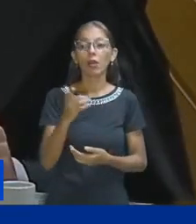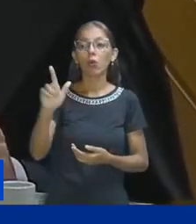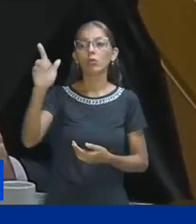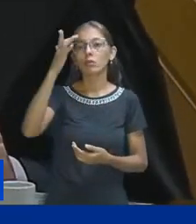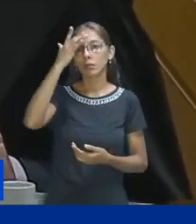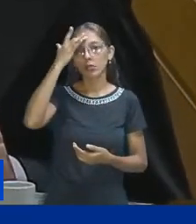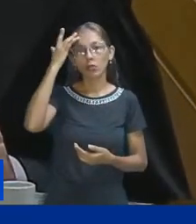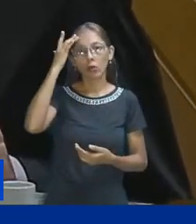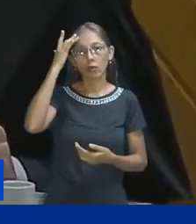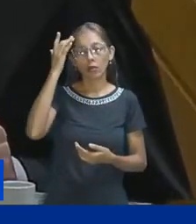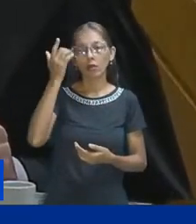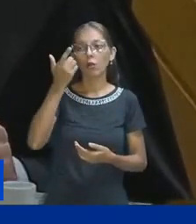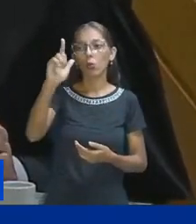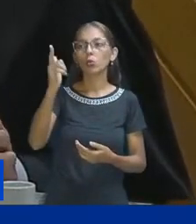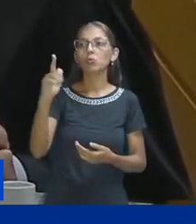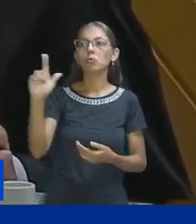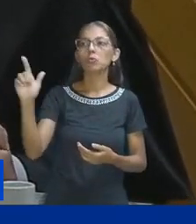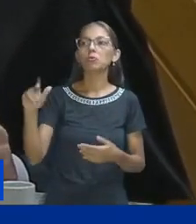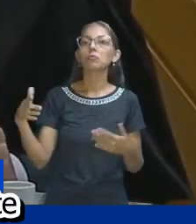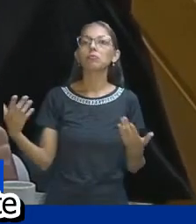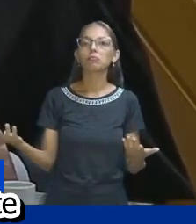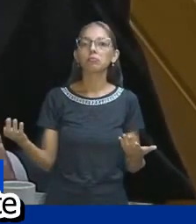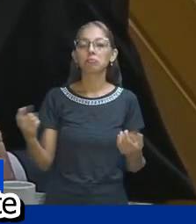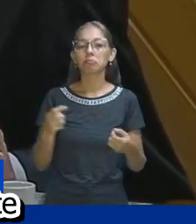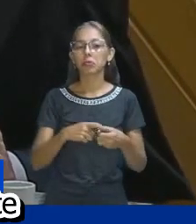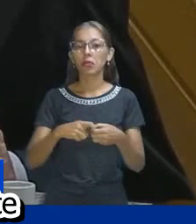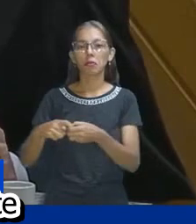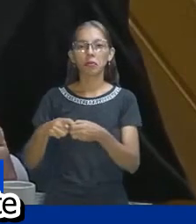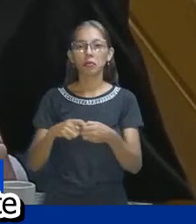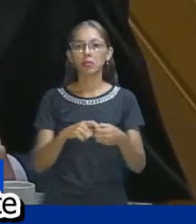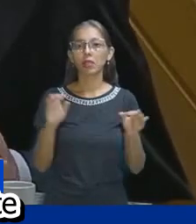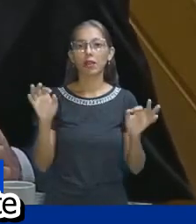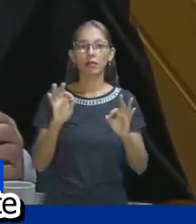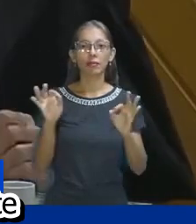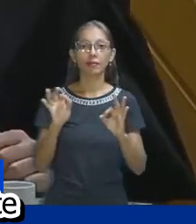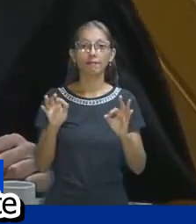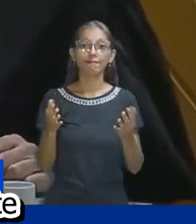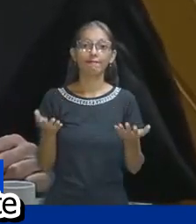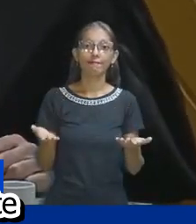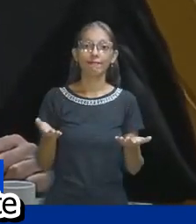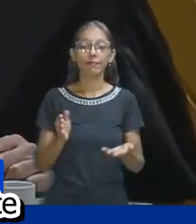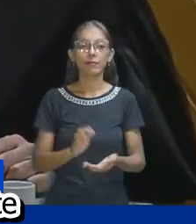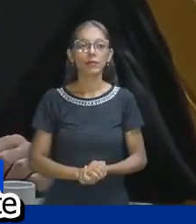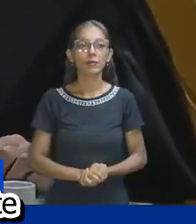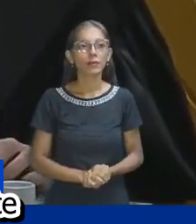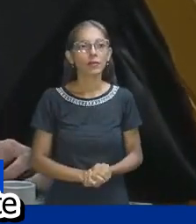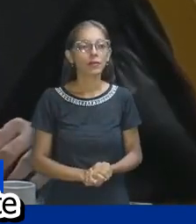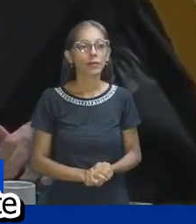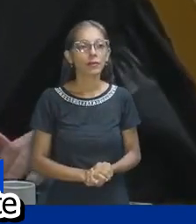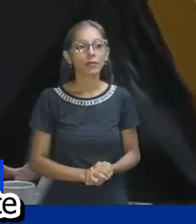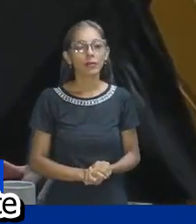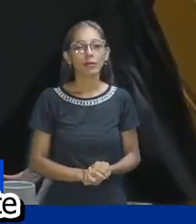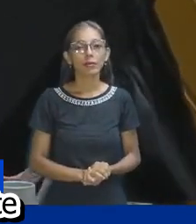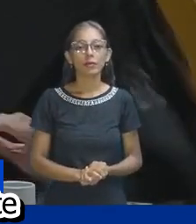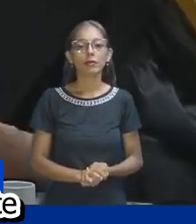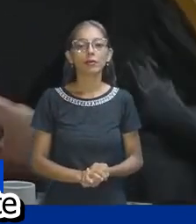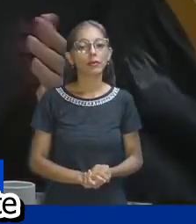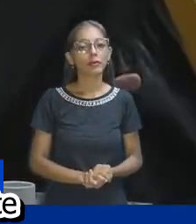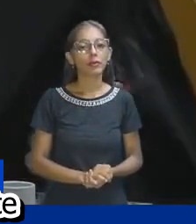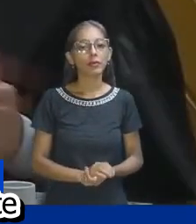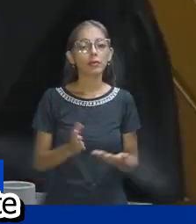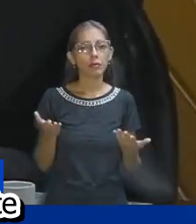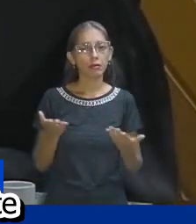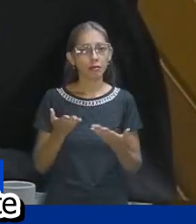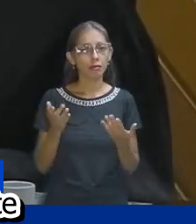existe vínculo algum. Então, essa situação ela é bastante importante, porque o